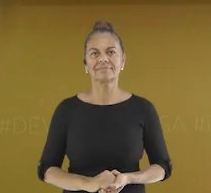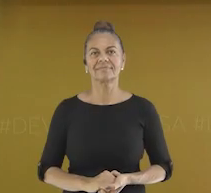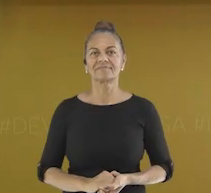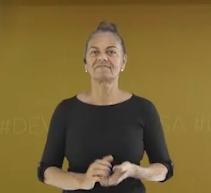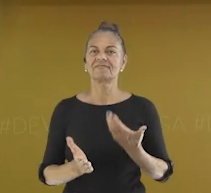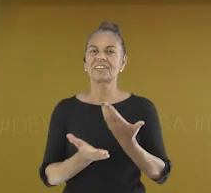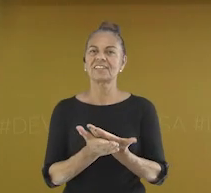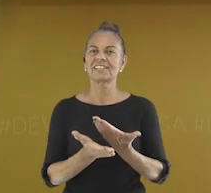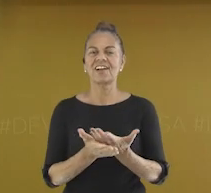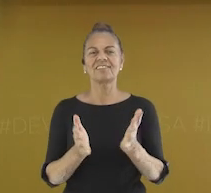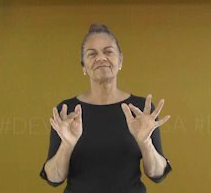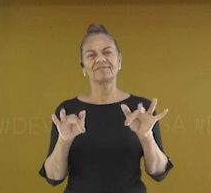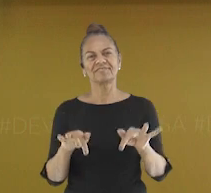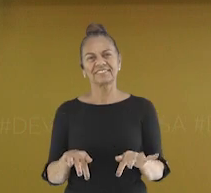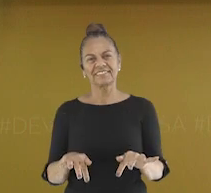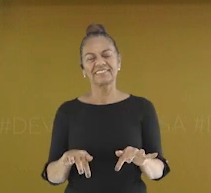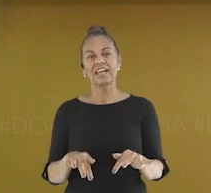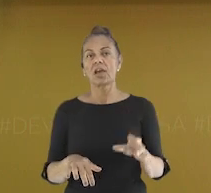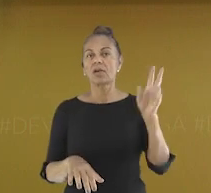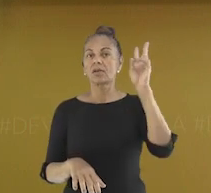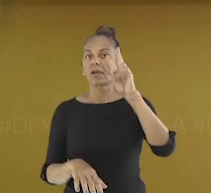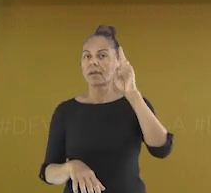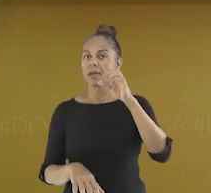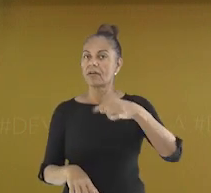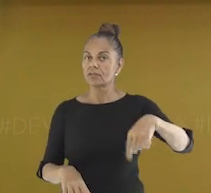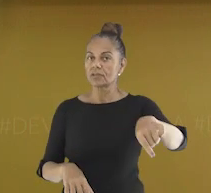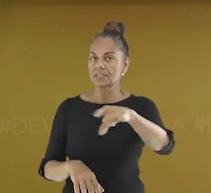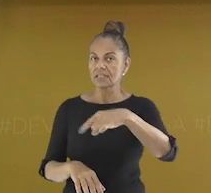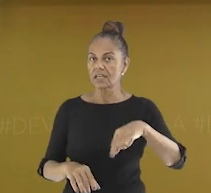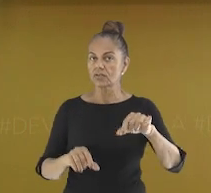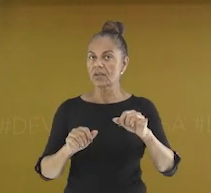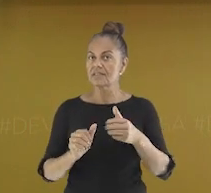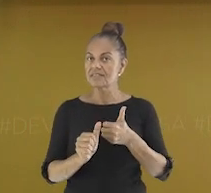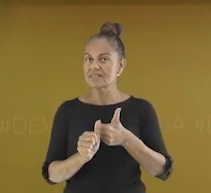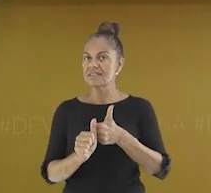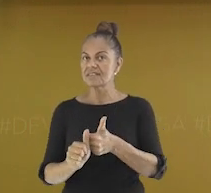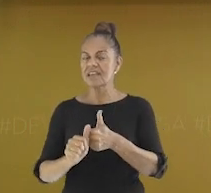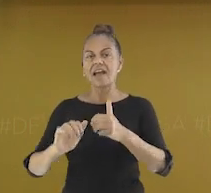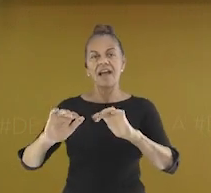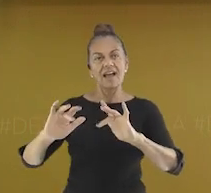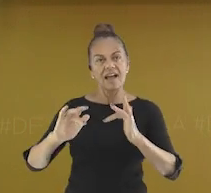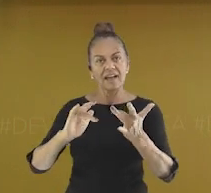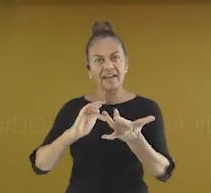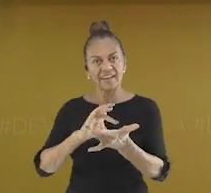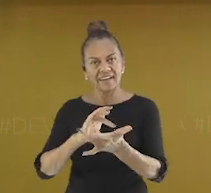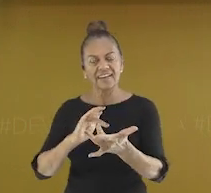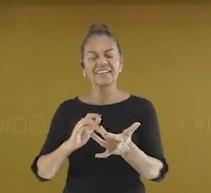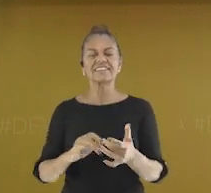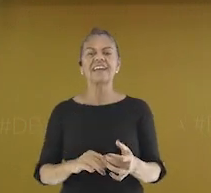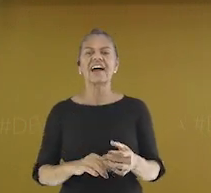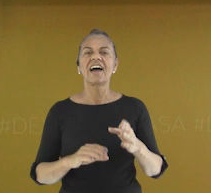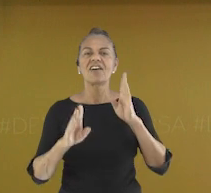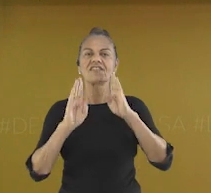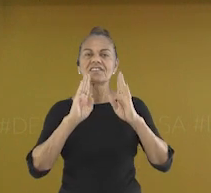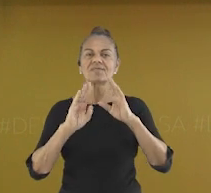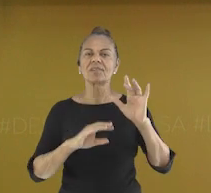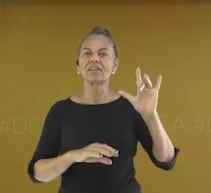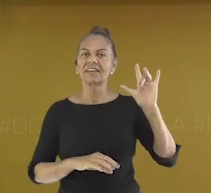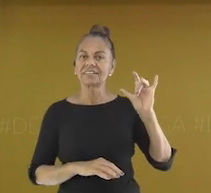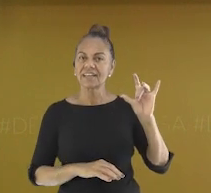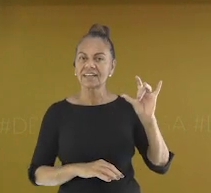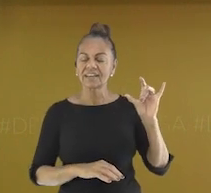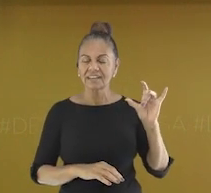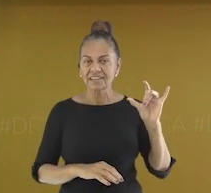E a nossa aula chegou ao fim. Quero lembrar vocês de seguirem as nossas redes sociais, que é o Facebook e o Instagram,